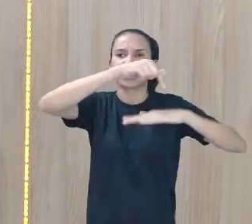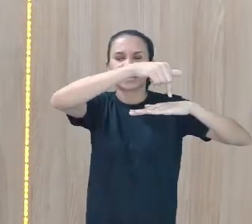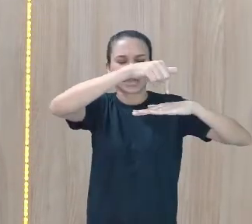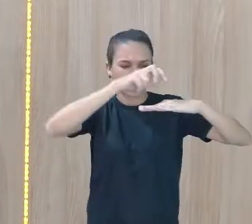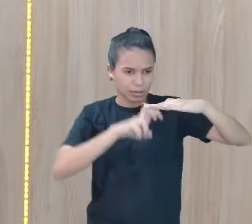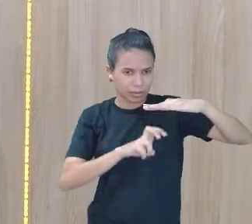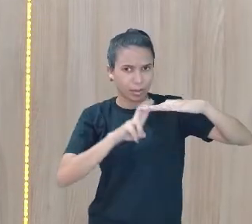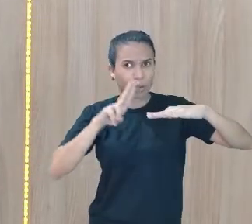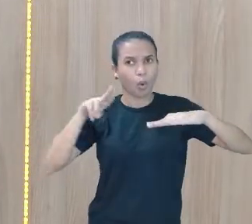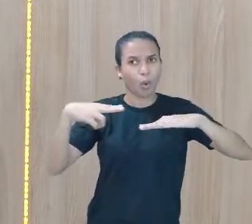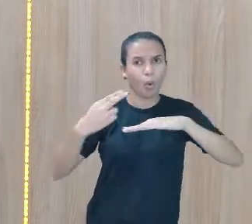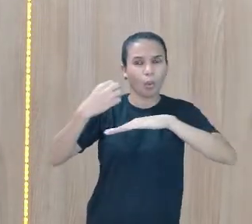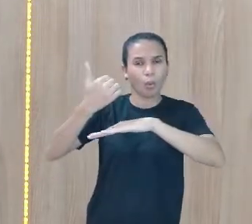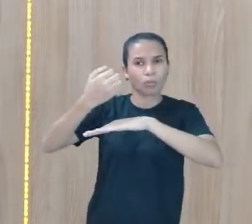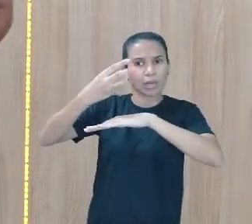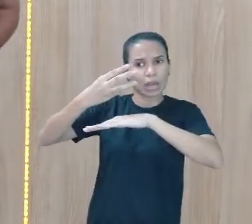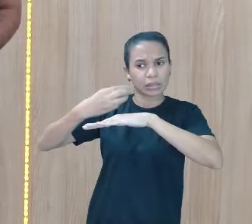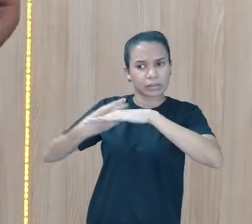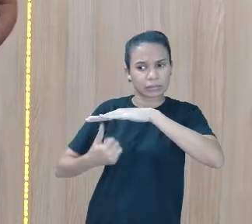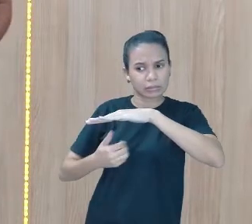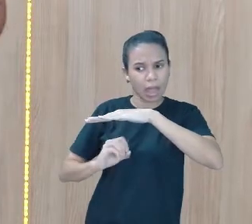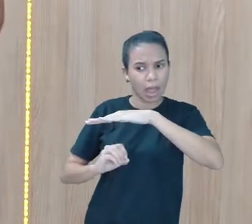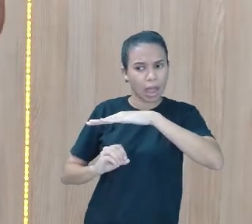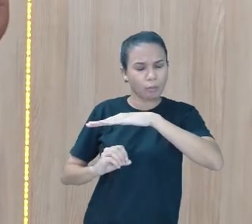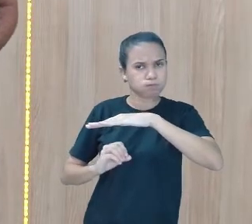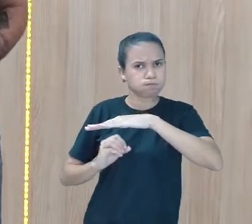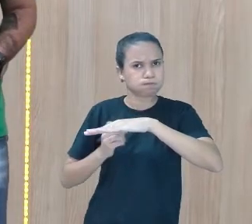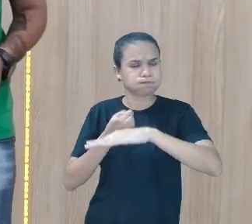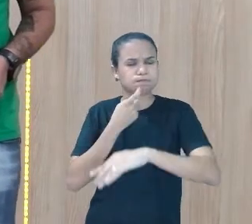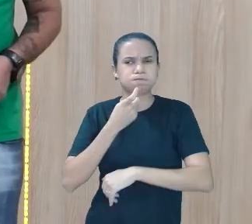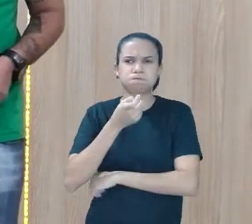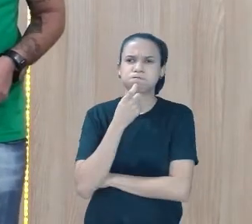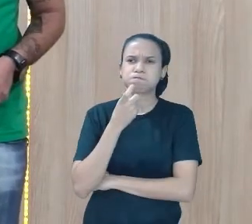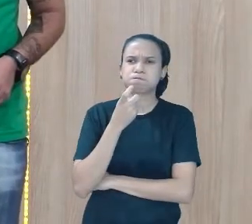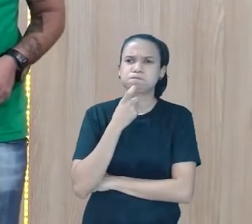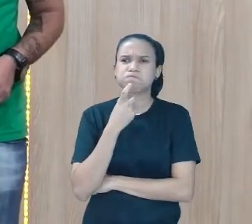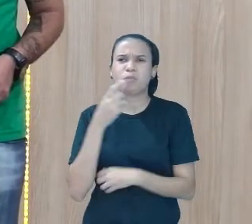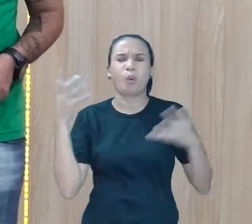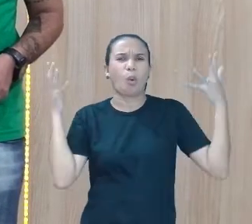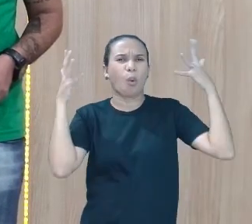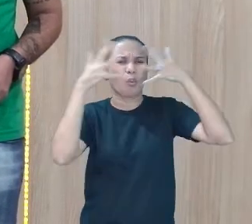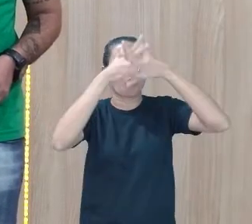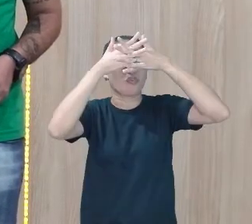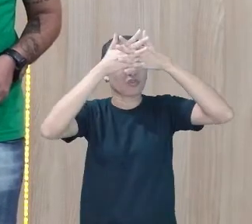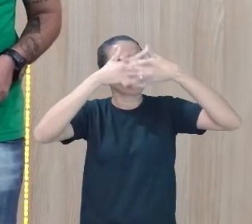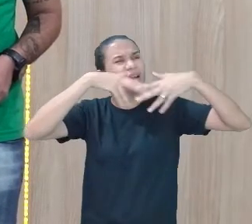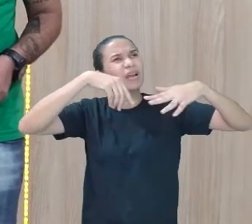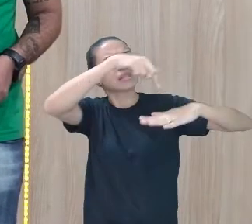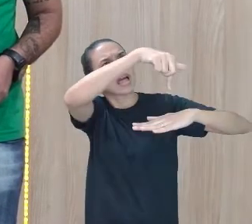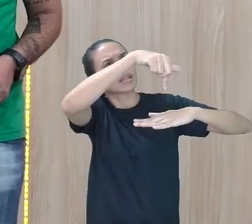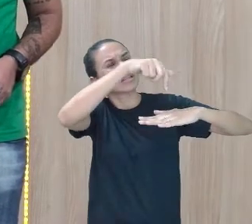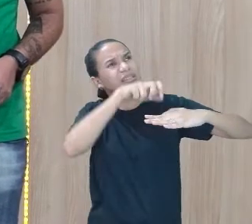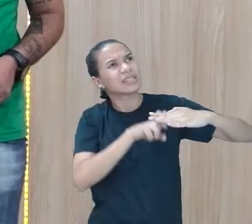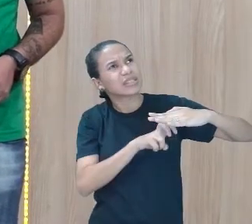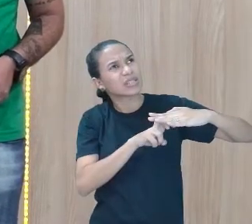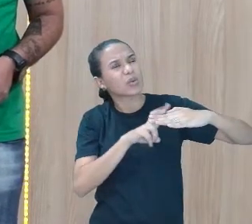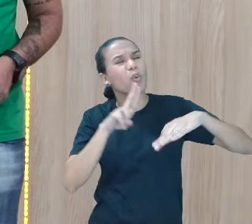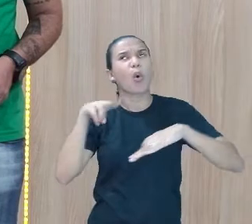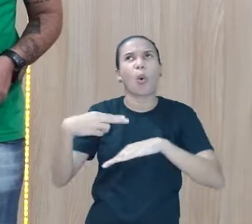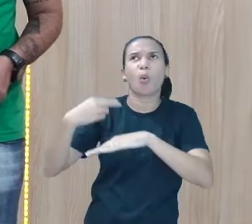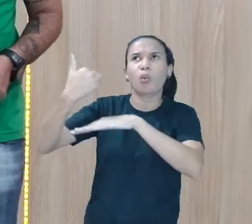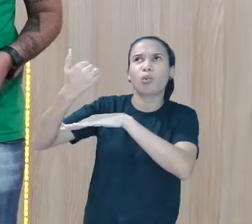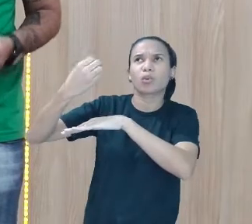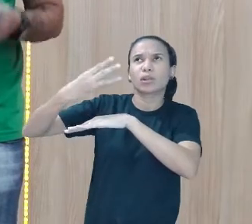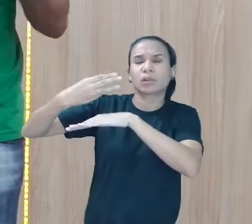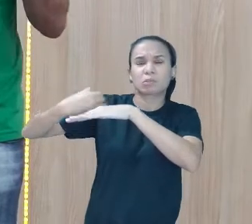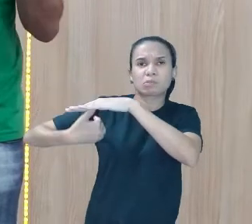sobre 5 ou 13 sobre 10? Percebe que cria uma certa confusão. 7 sobre 5 ou